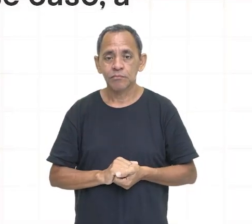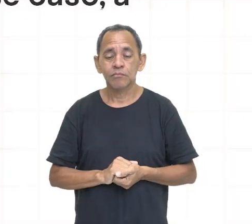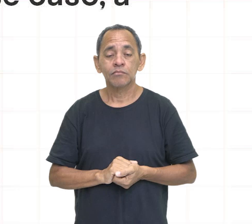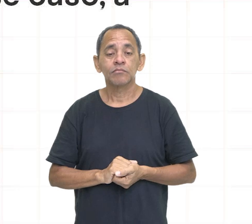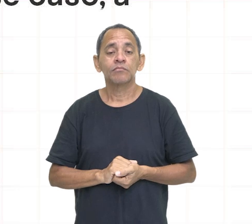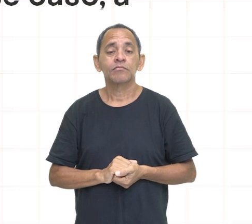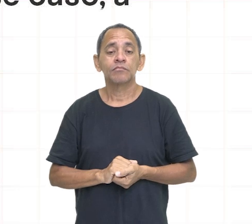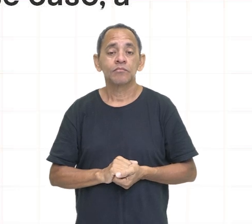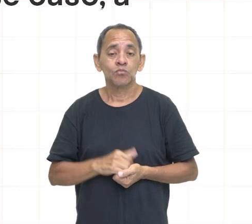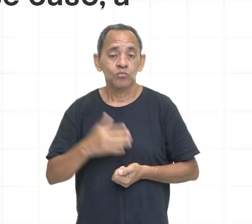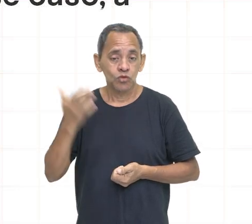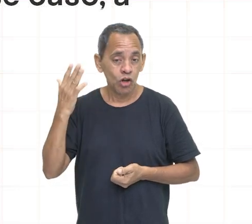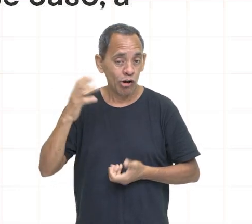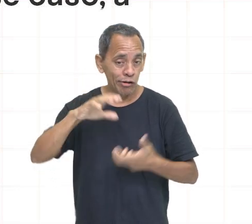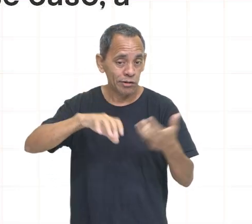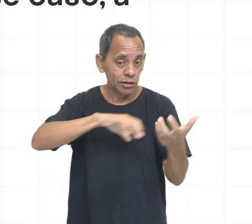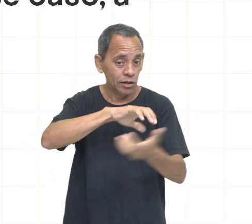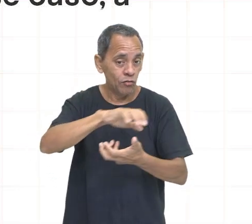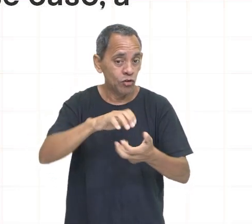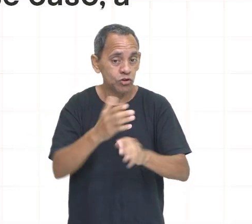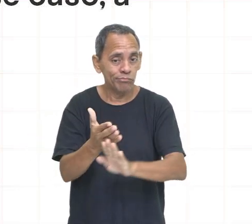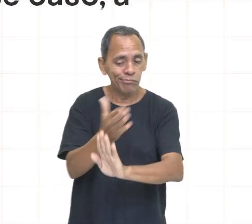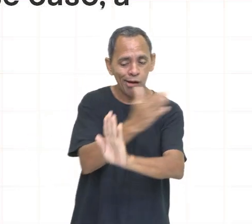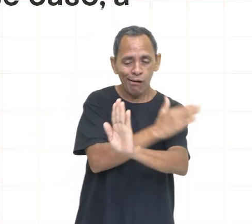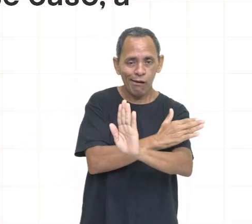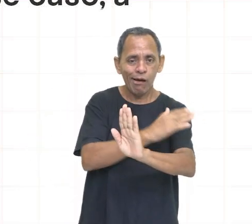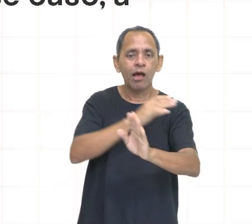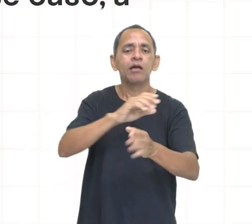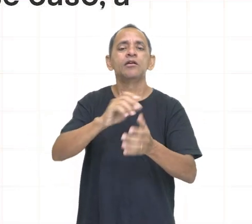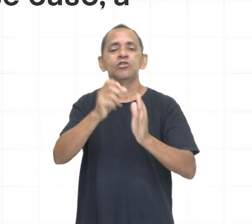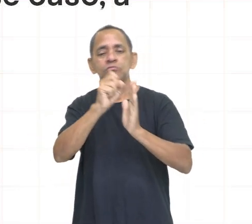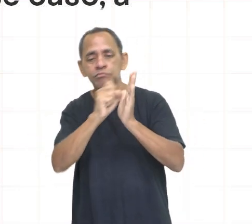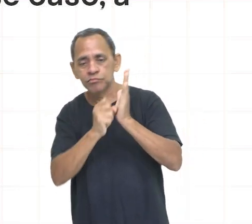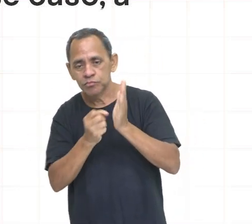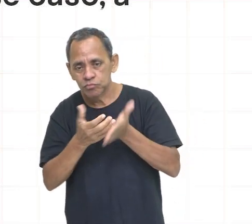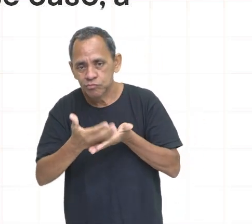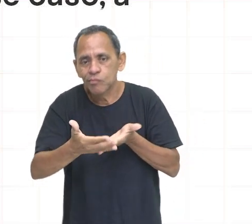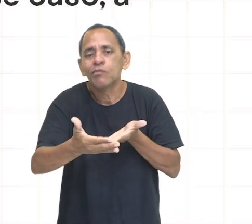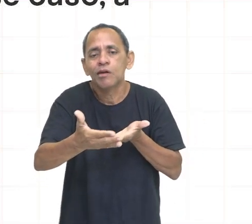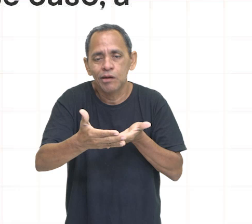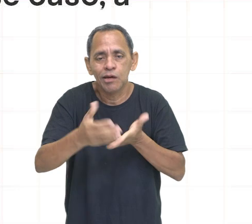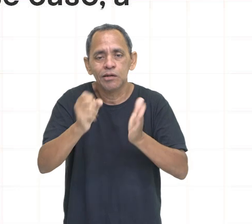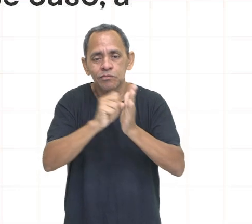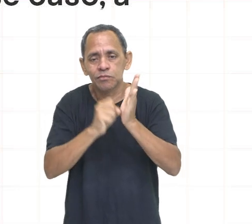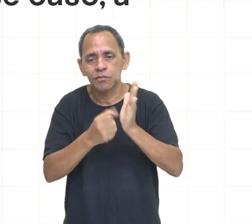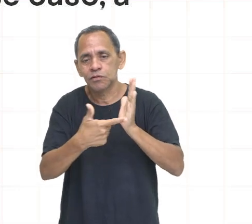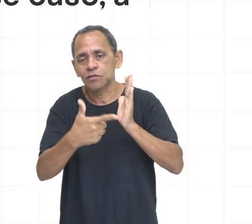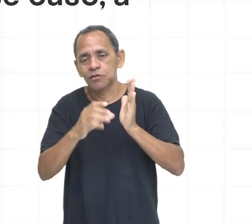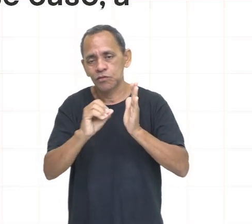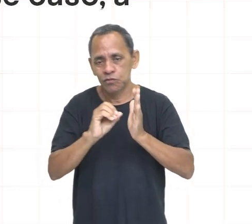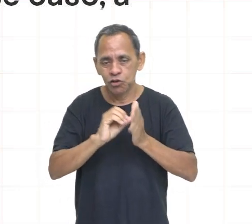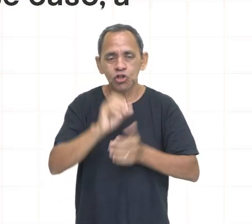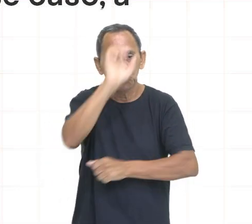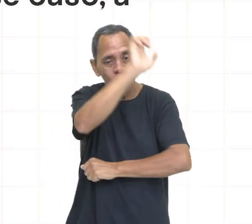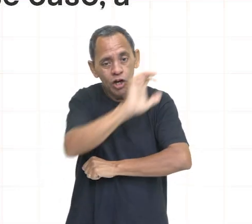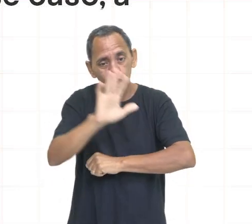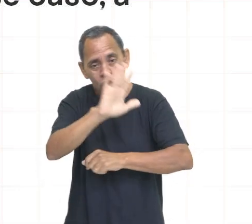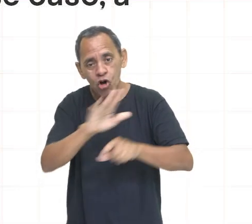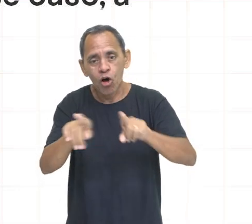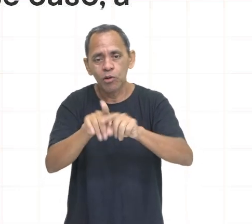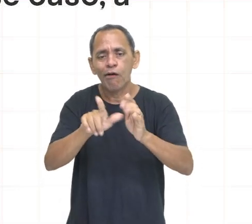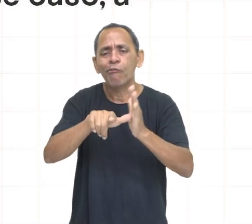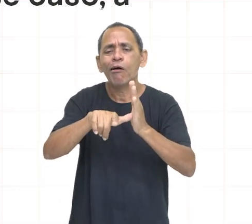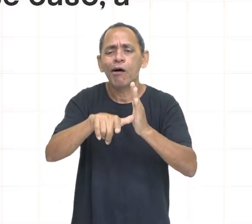Os antecedentes da Revolução. A Rússia do início do século XX era o que o restante da Europa poderia considerar